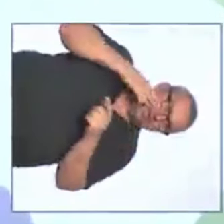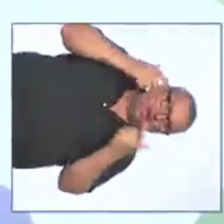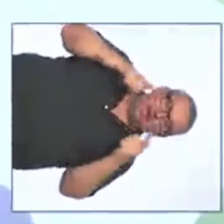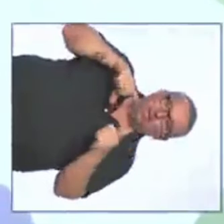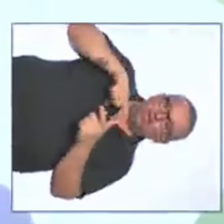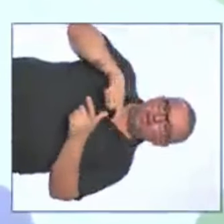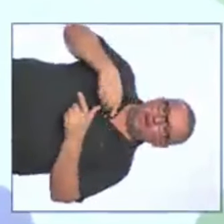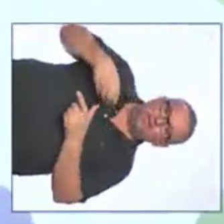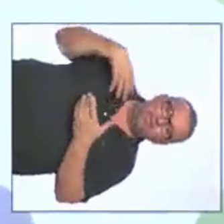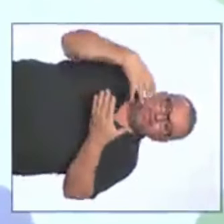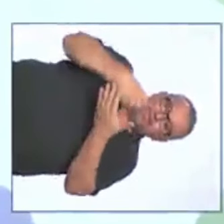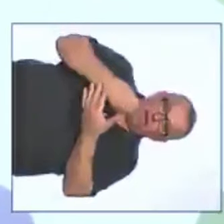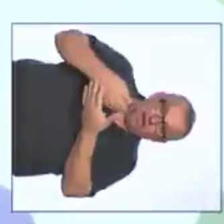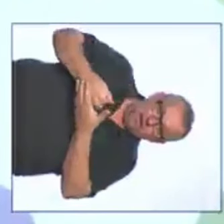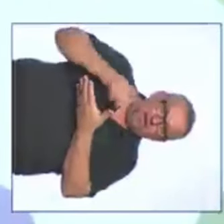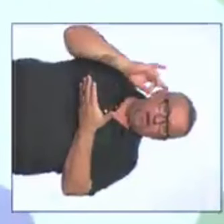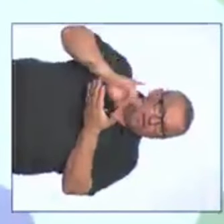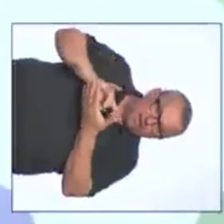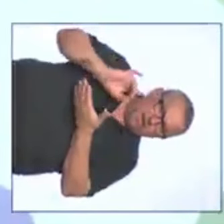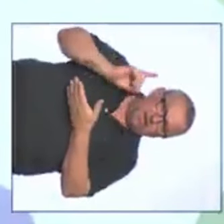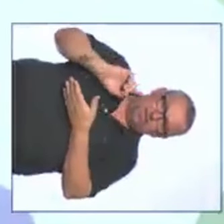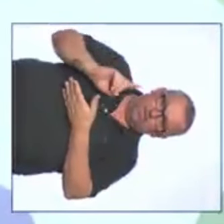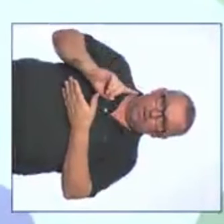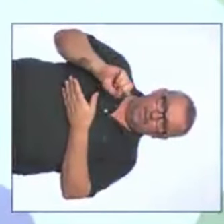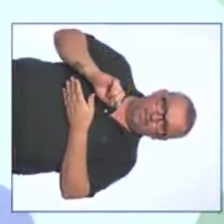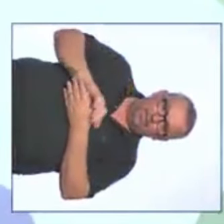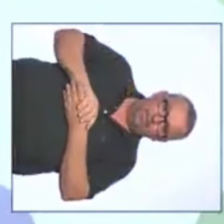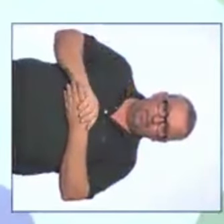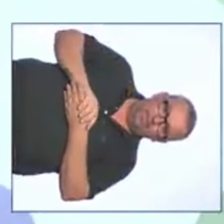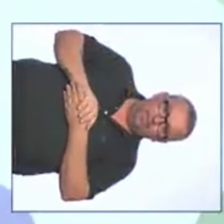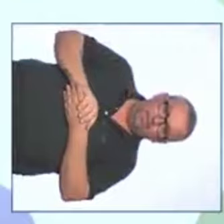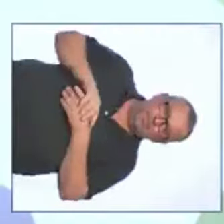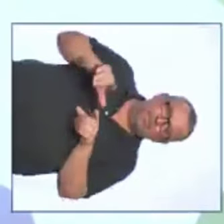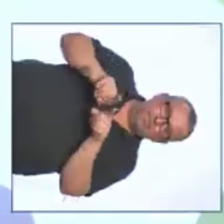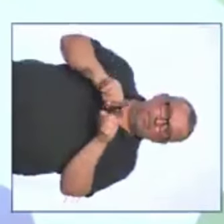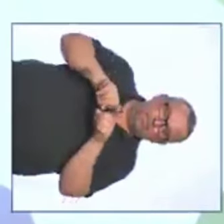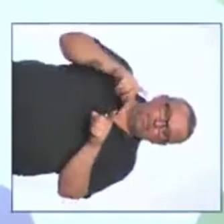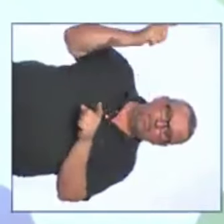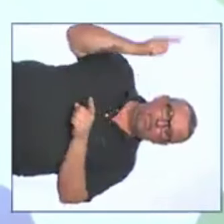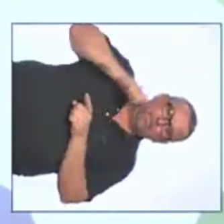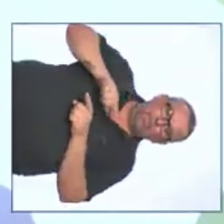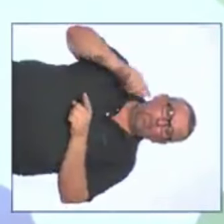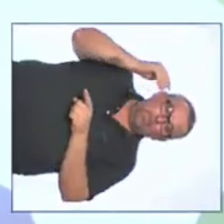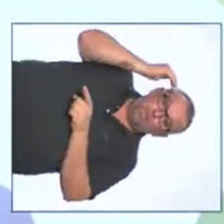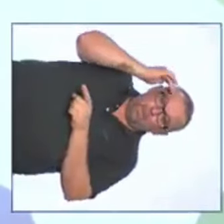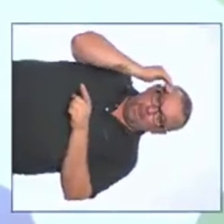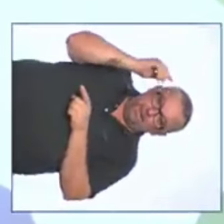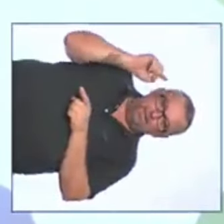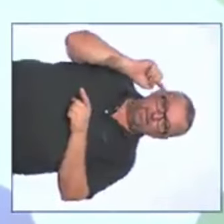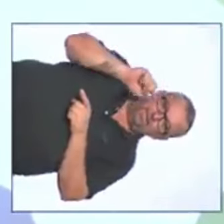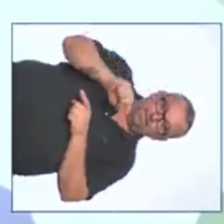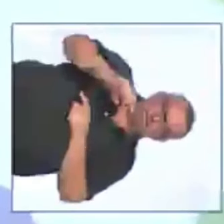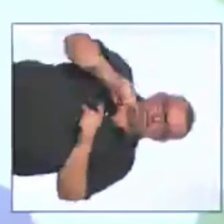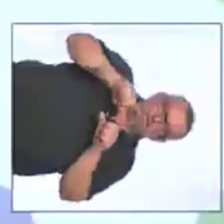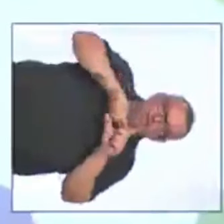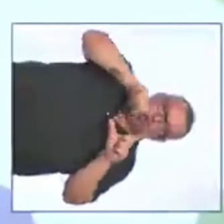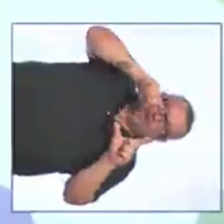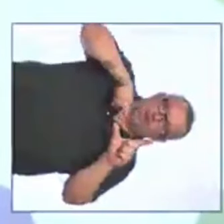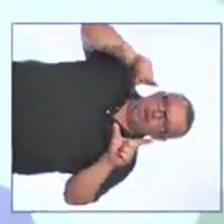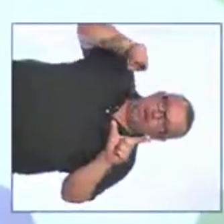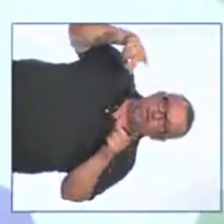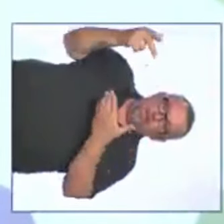onde está sendo tirado aquilo se realmente aquilo é verdade ou não é a gente conseguir entender se aquele gráfico